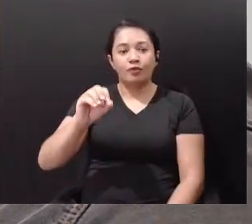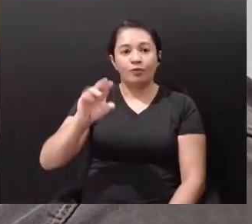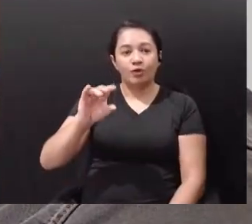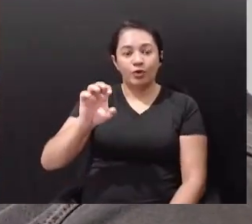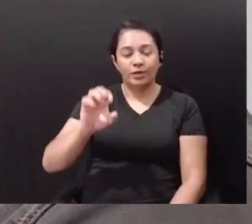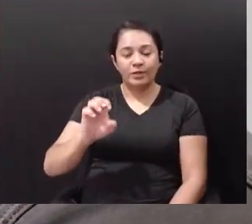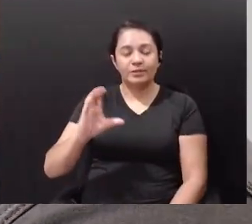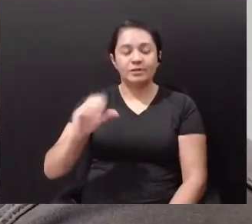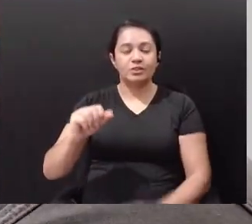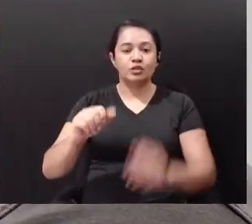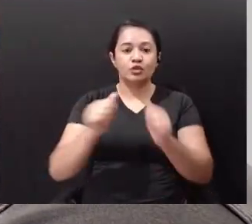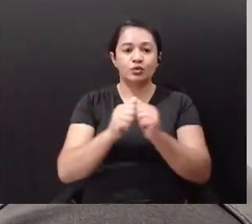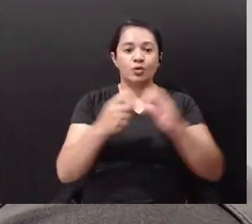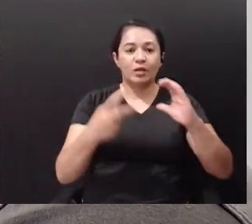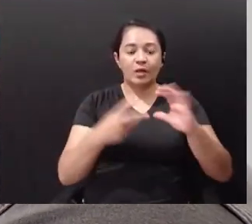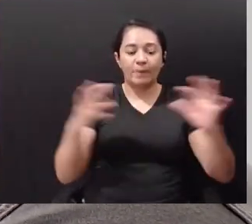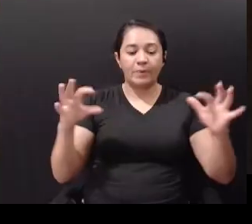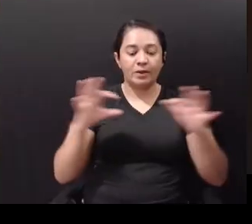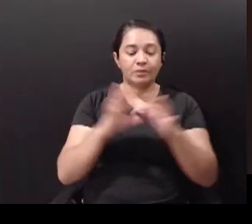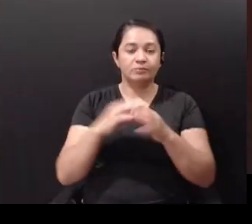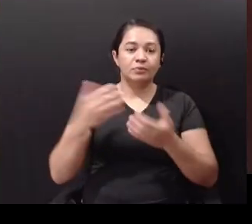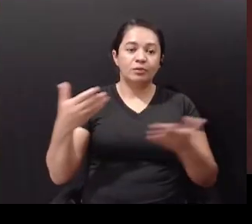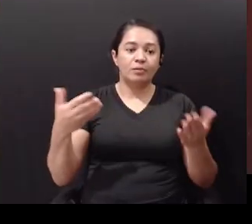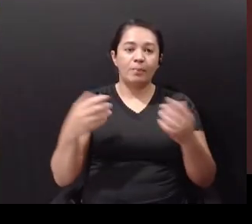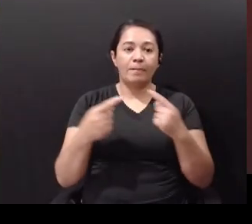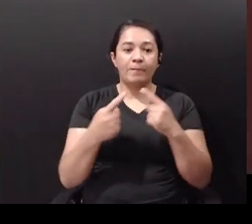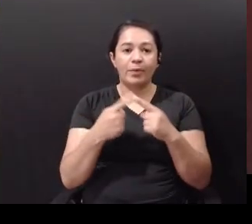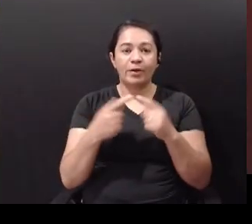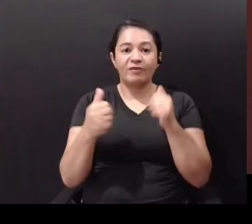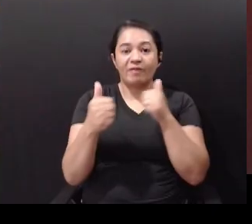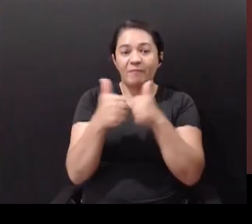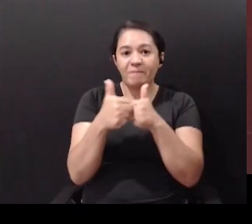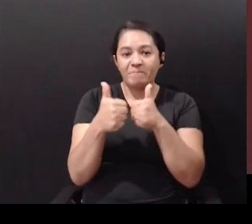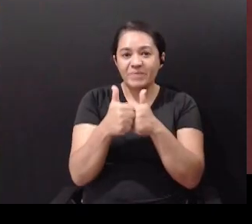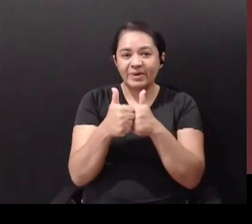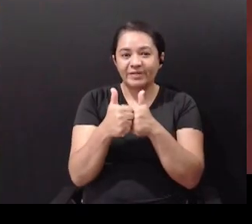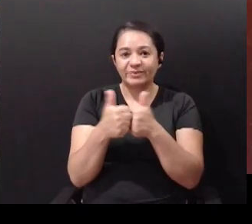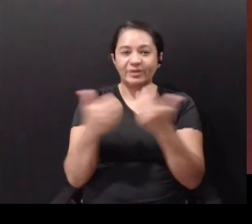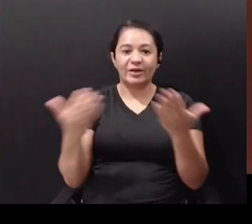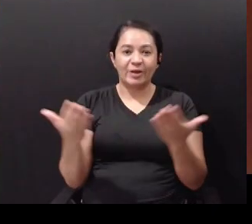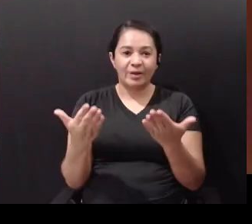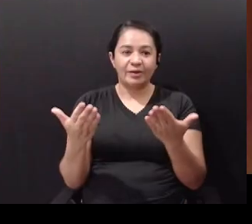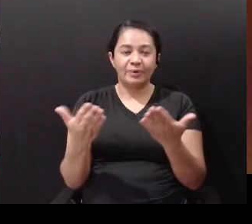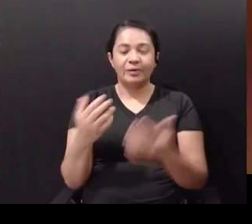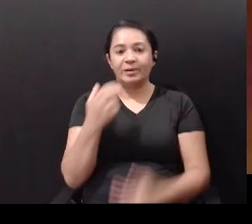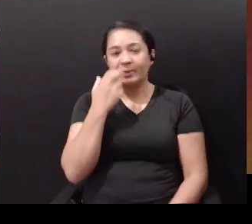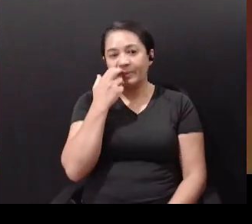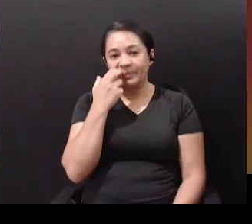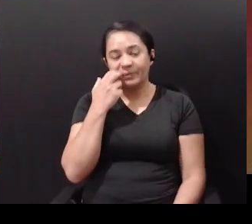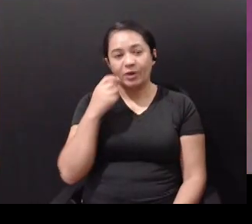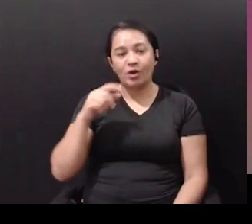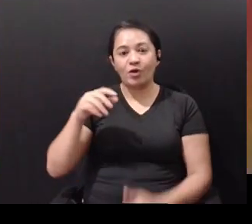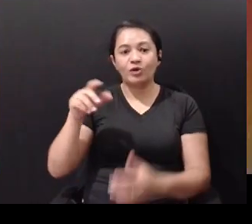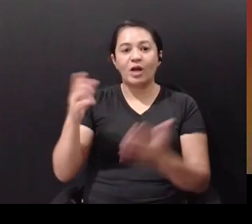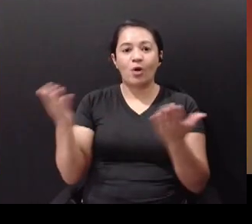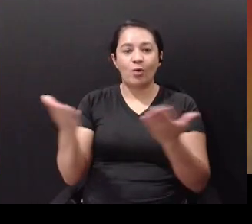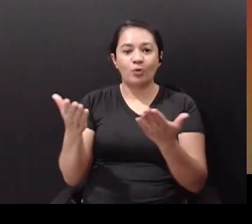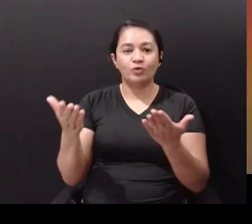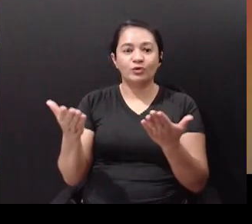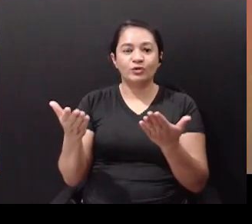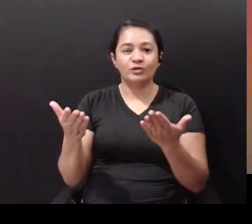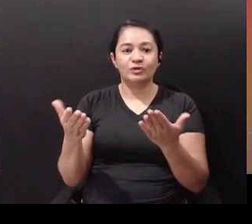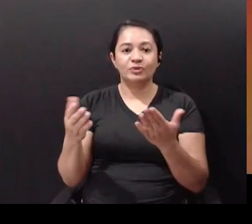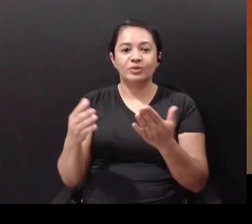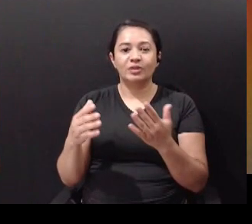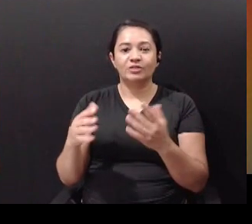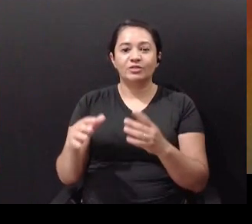ficava próximo do Largo do Jorumbeval, atual Largo Corrêa de Melo, que é onde fica o atual Terminal Mercado, no